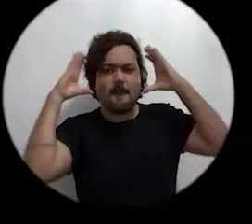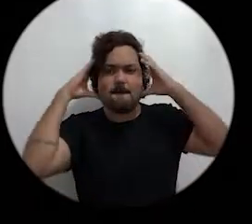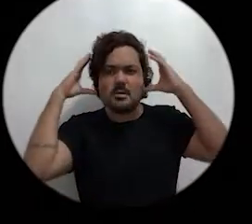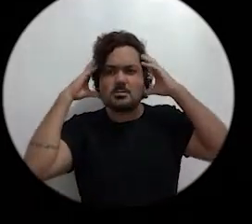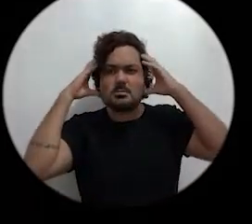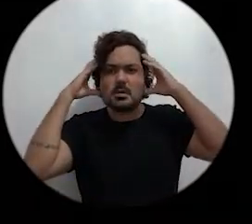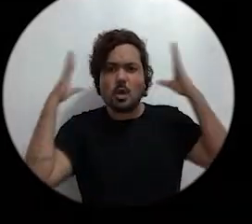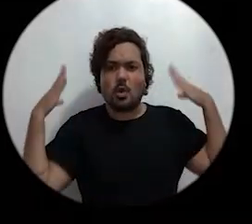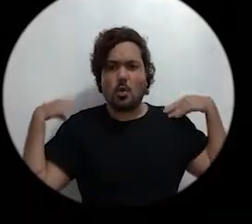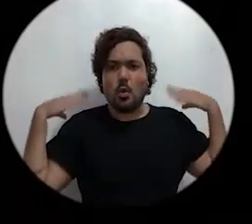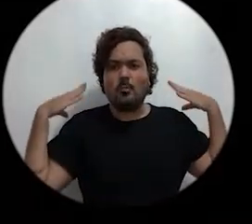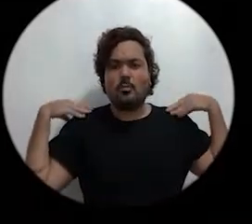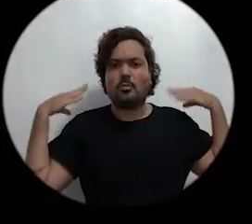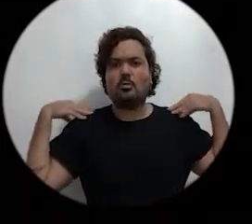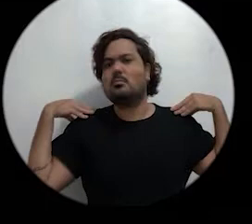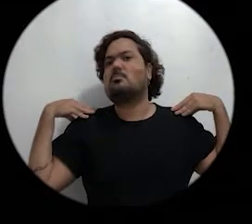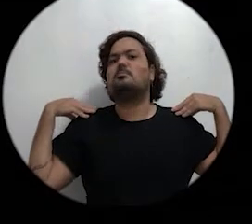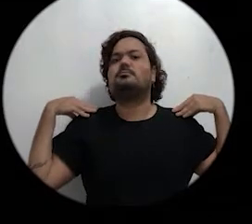os ombros,